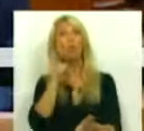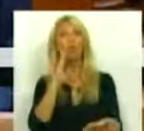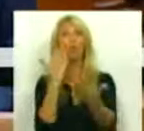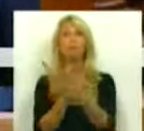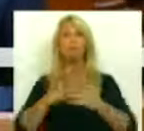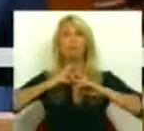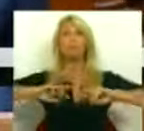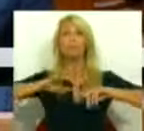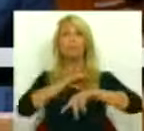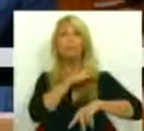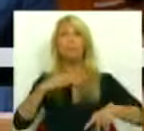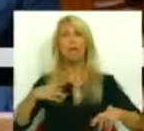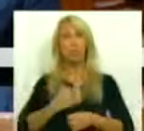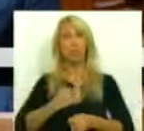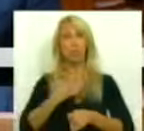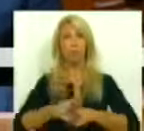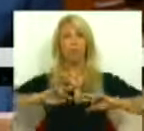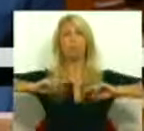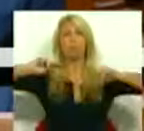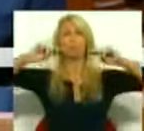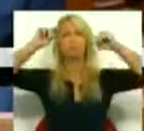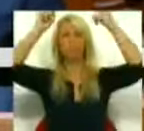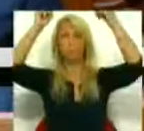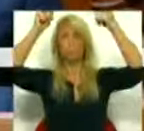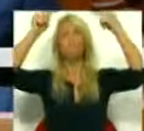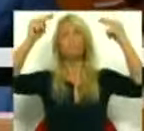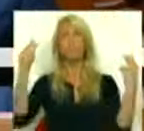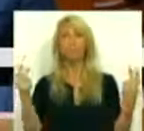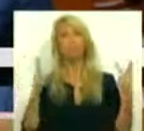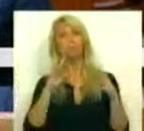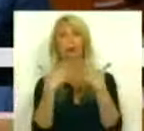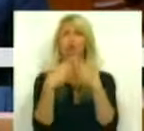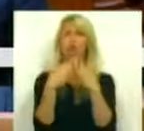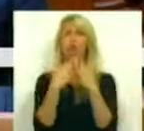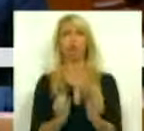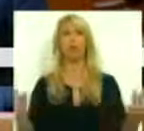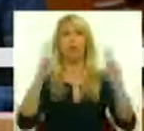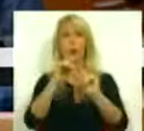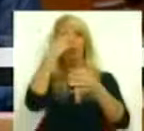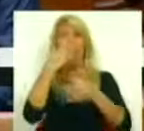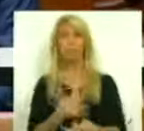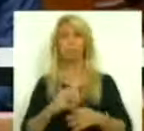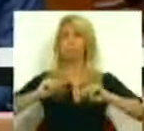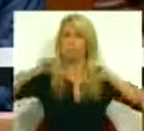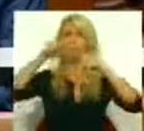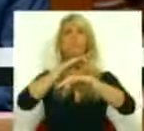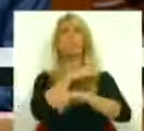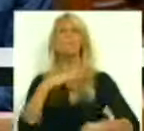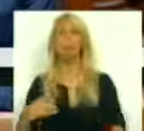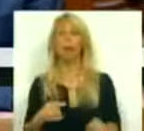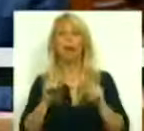carreiras profissionais dos médicos, dignificando e reestruturando as carreiras médicas. Assim, são